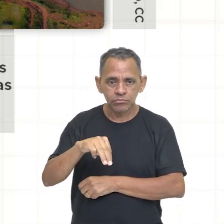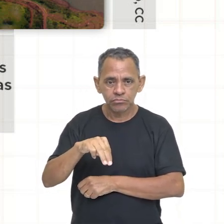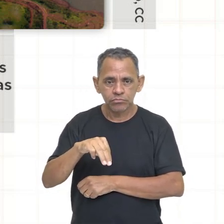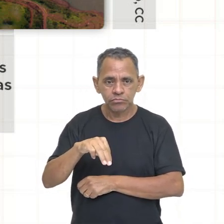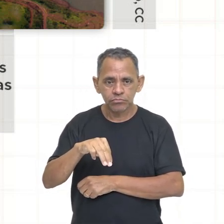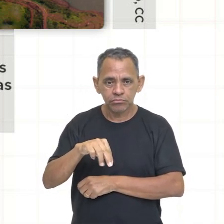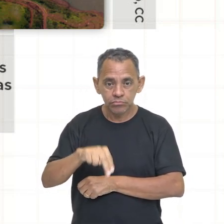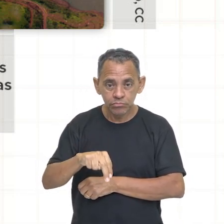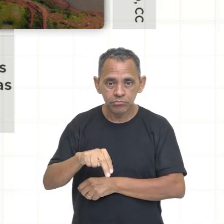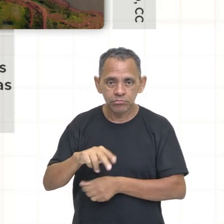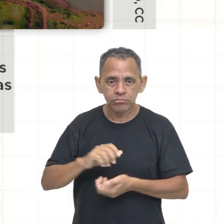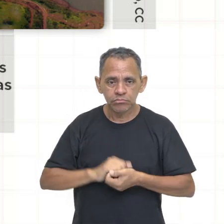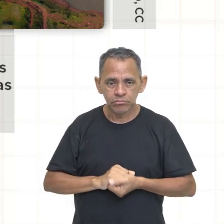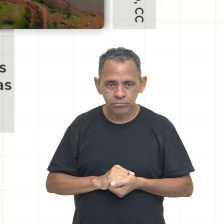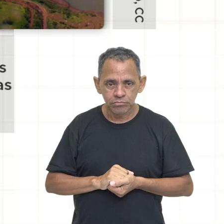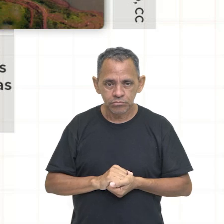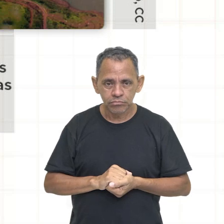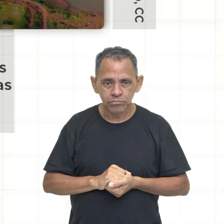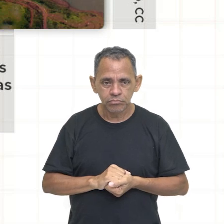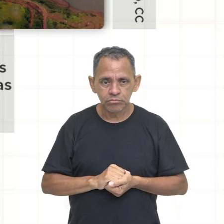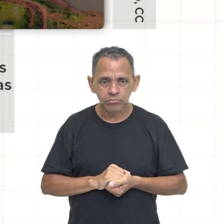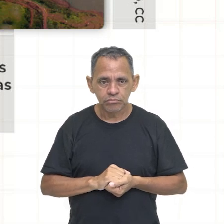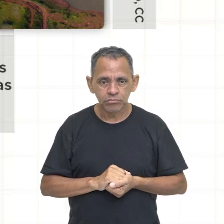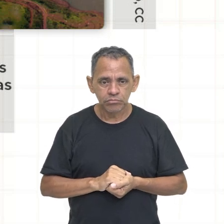o quê? Ele visava